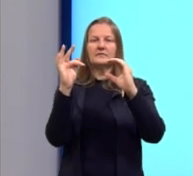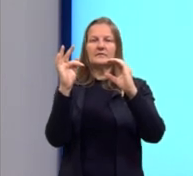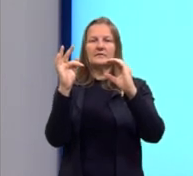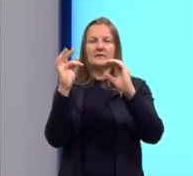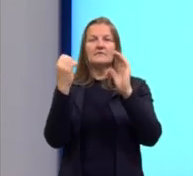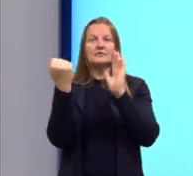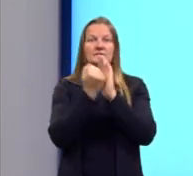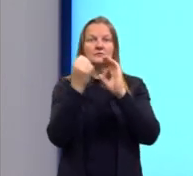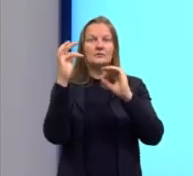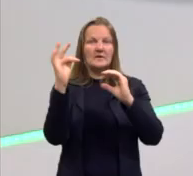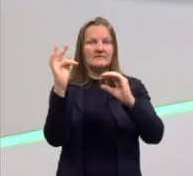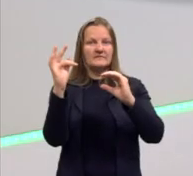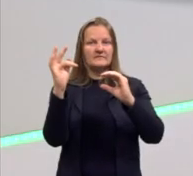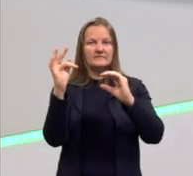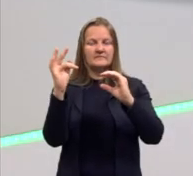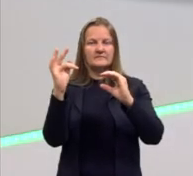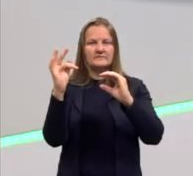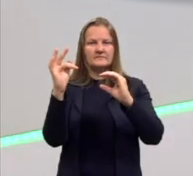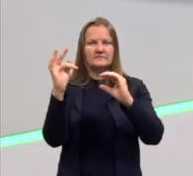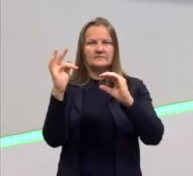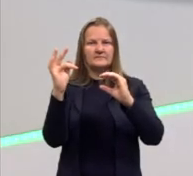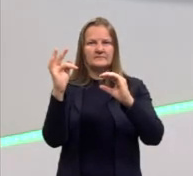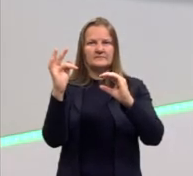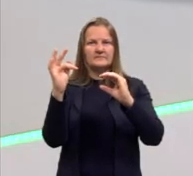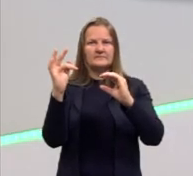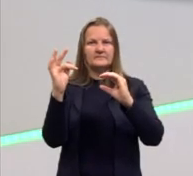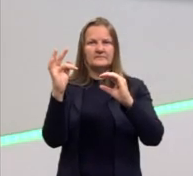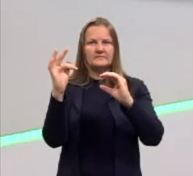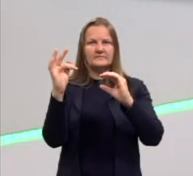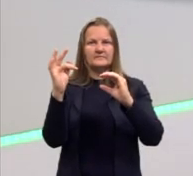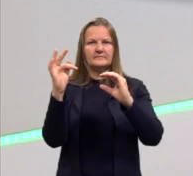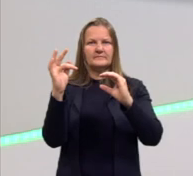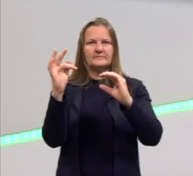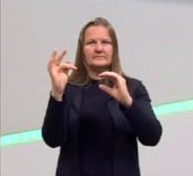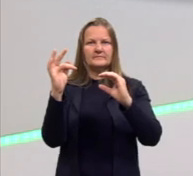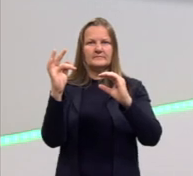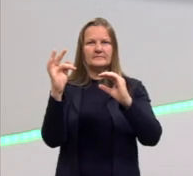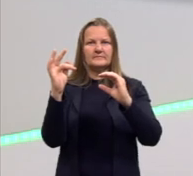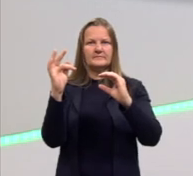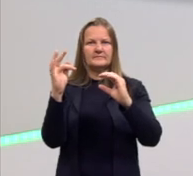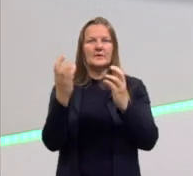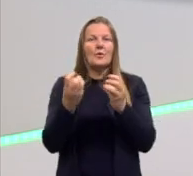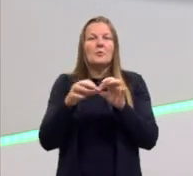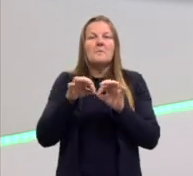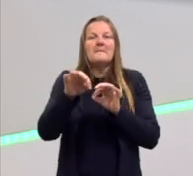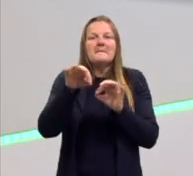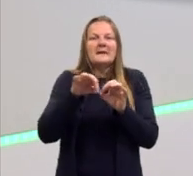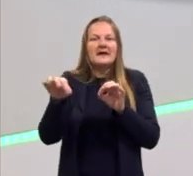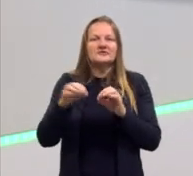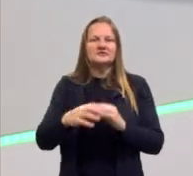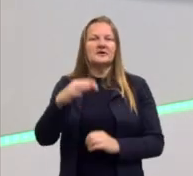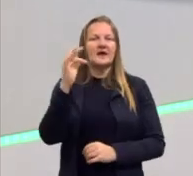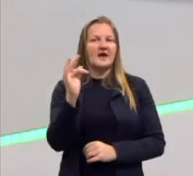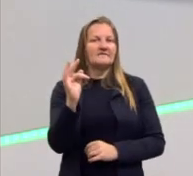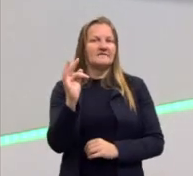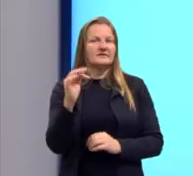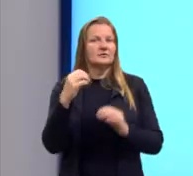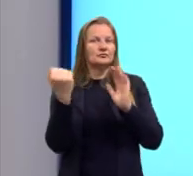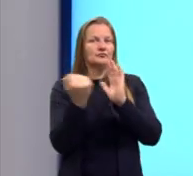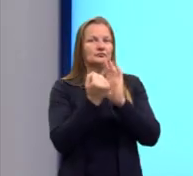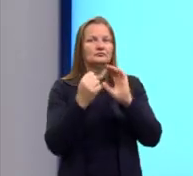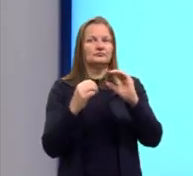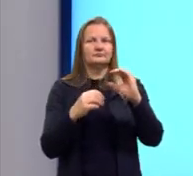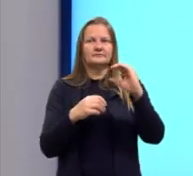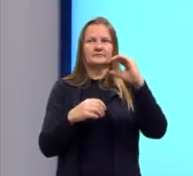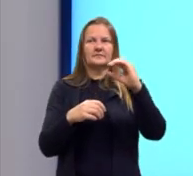FM tá assim que a gente define então capacitância como unidade de medida tá E aqui né claro a gente falou